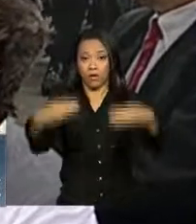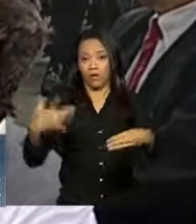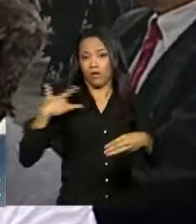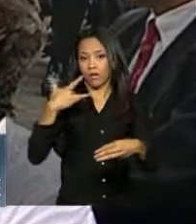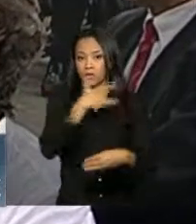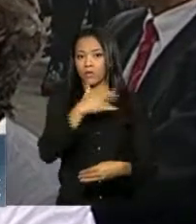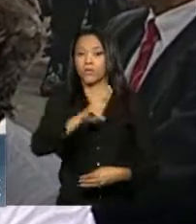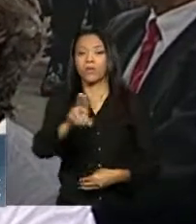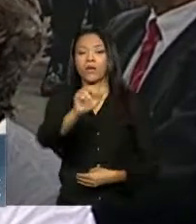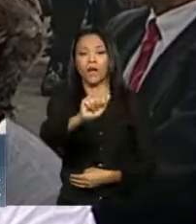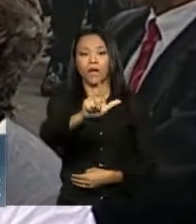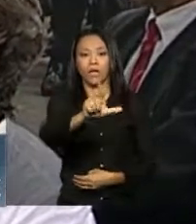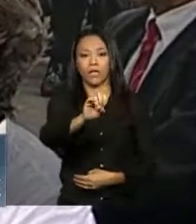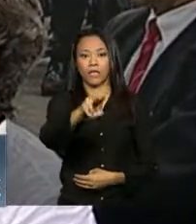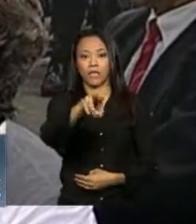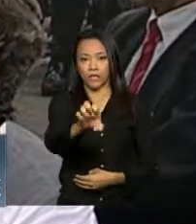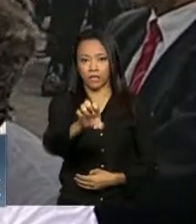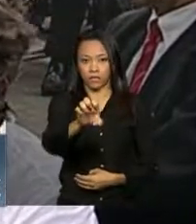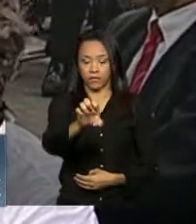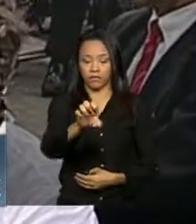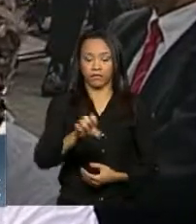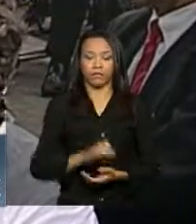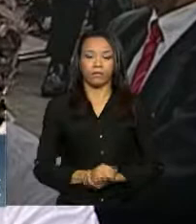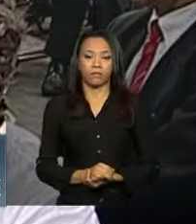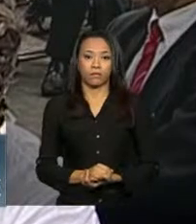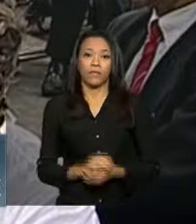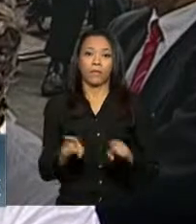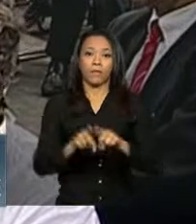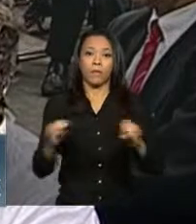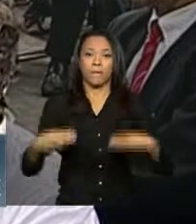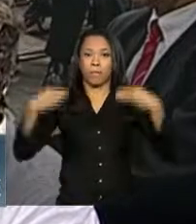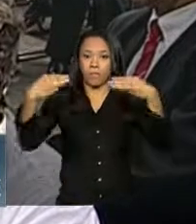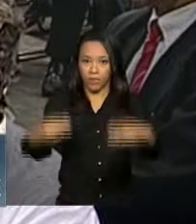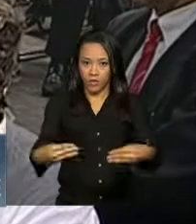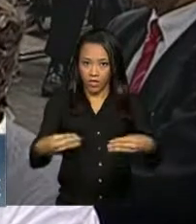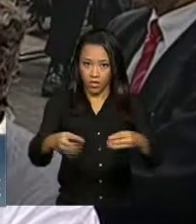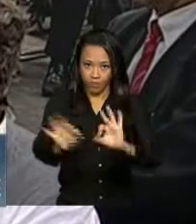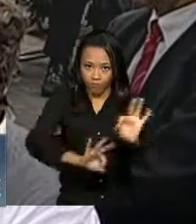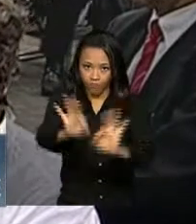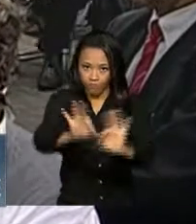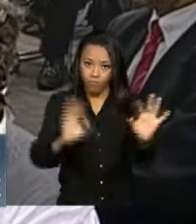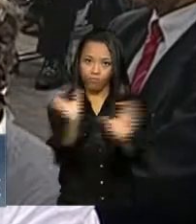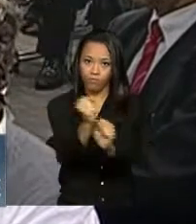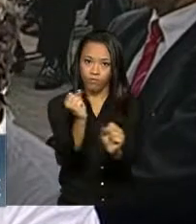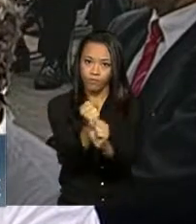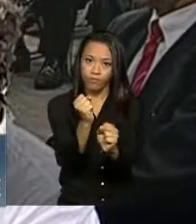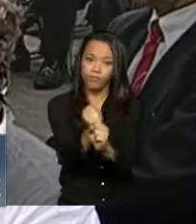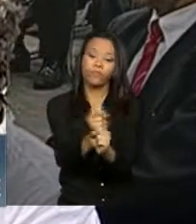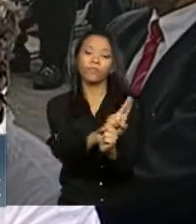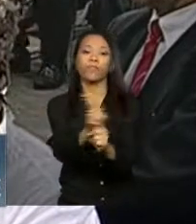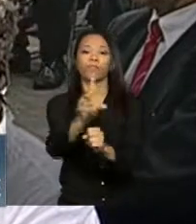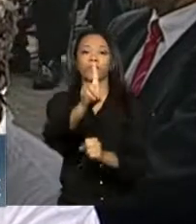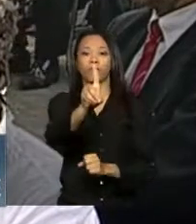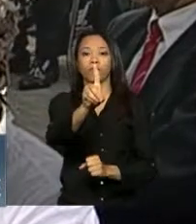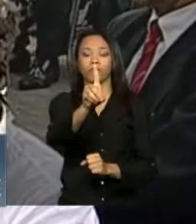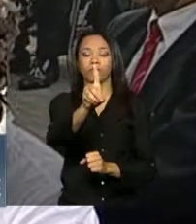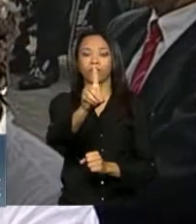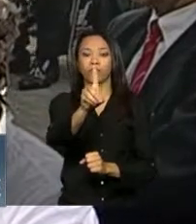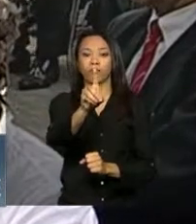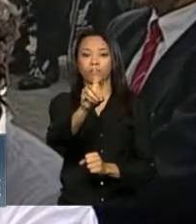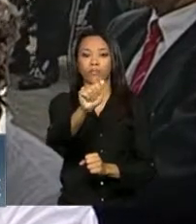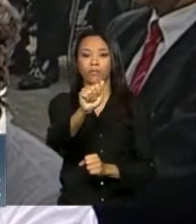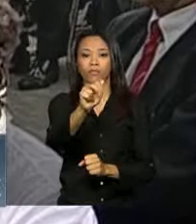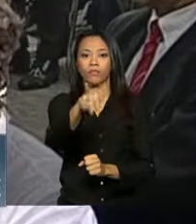aline aguiar freitas de lima ministério do planejamento orçamento e gestão daniel e